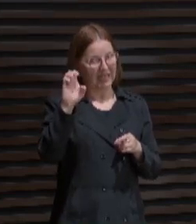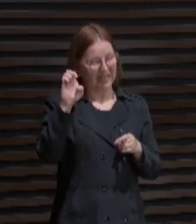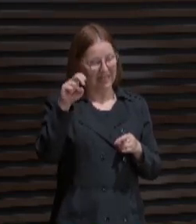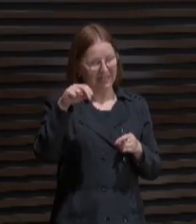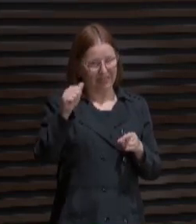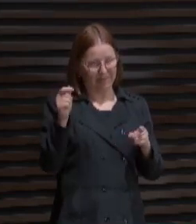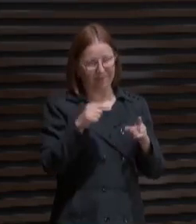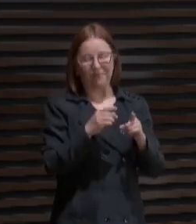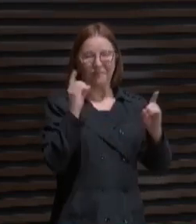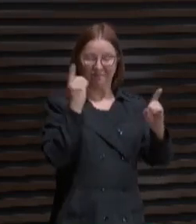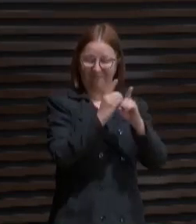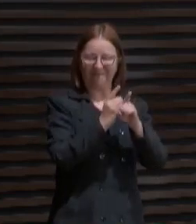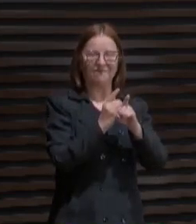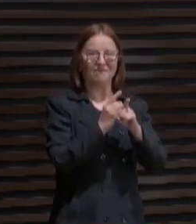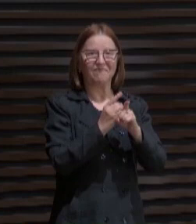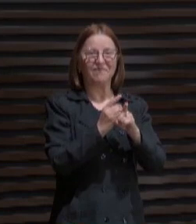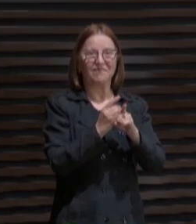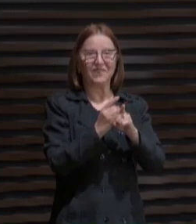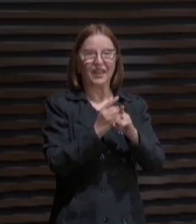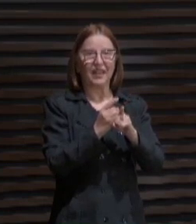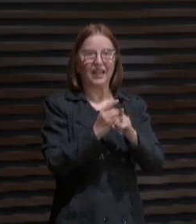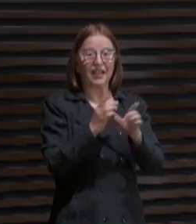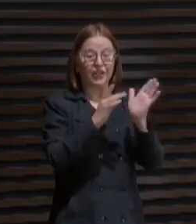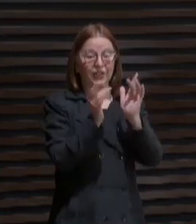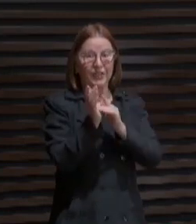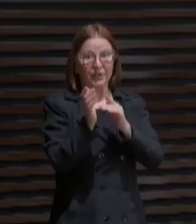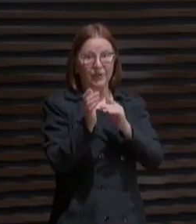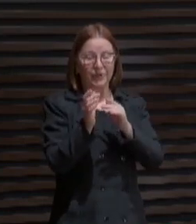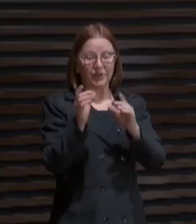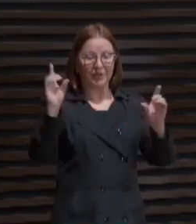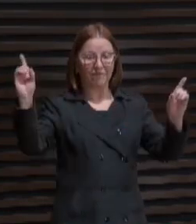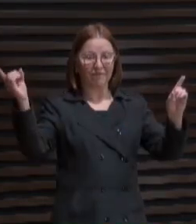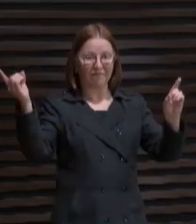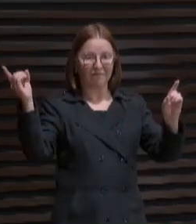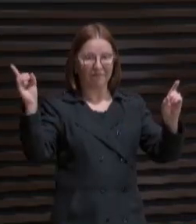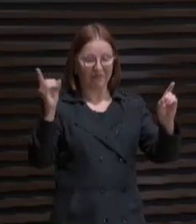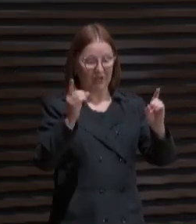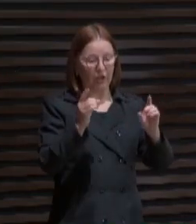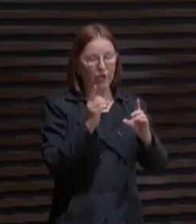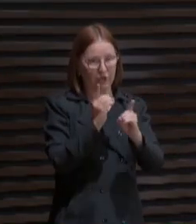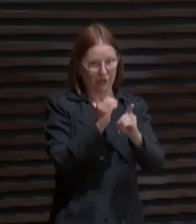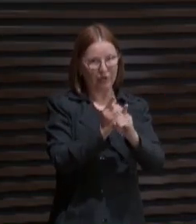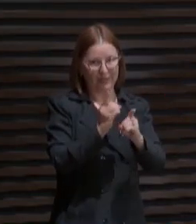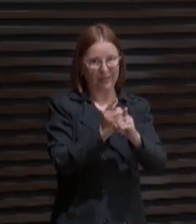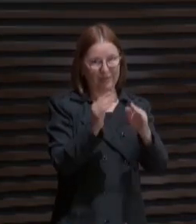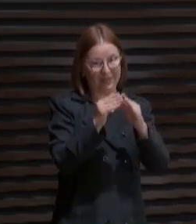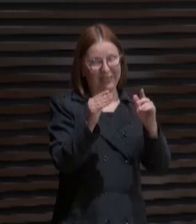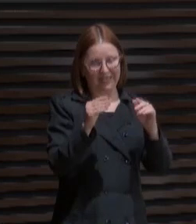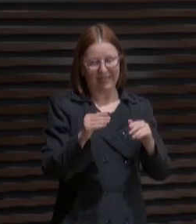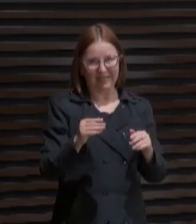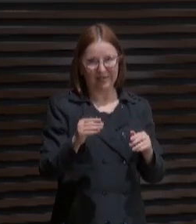É Jesus que vai até esses dois discípulos no caminho de